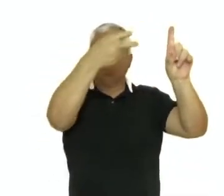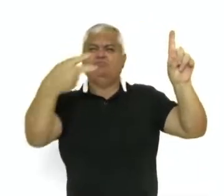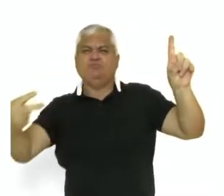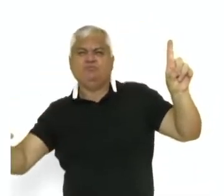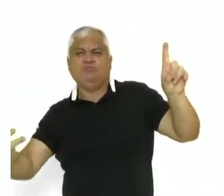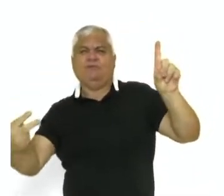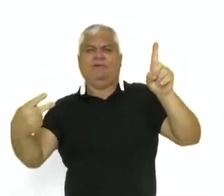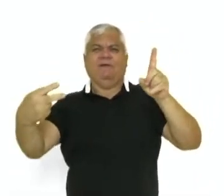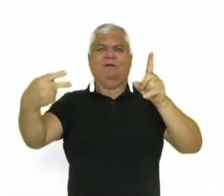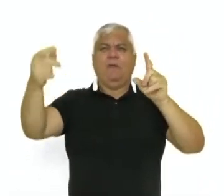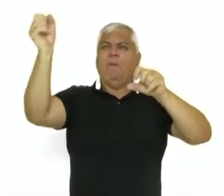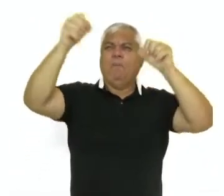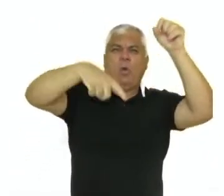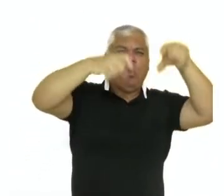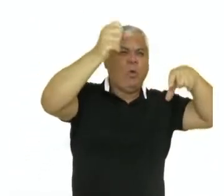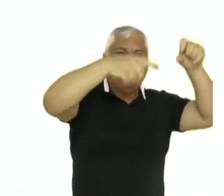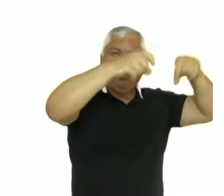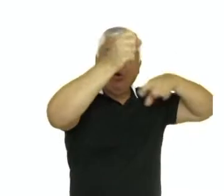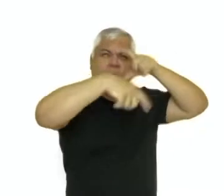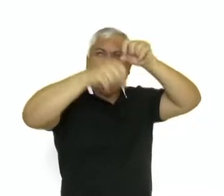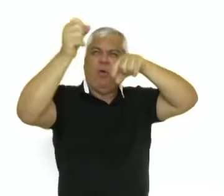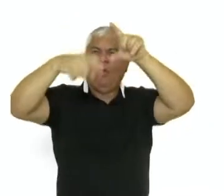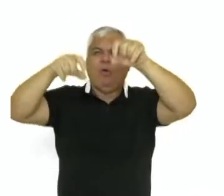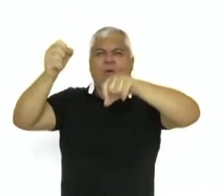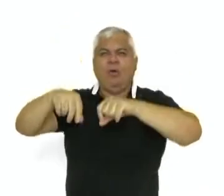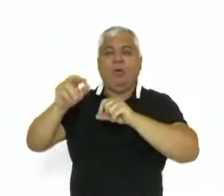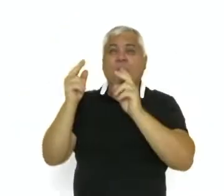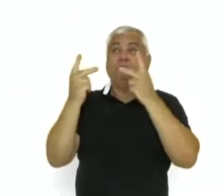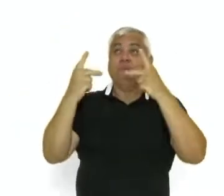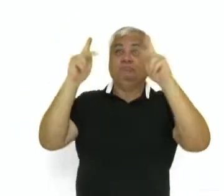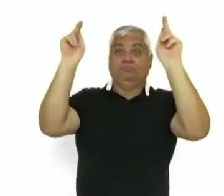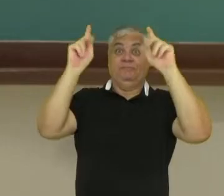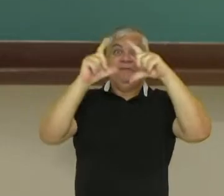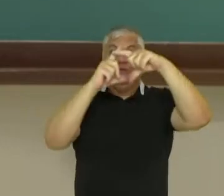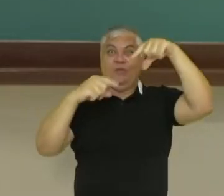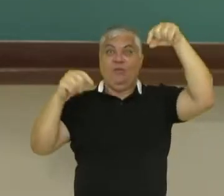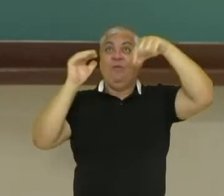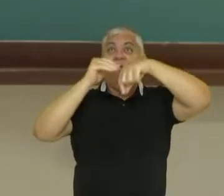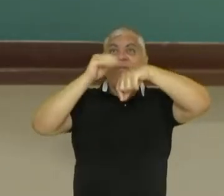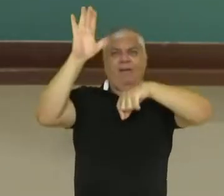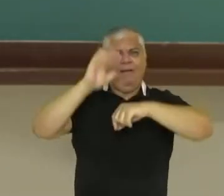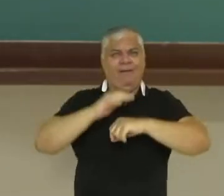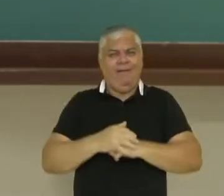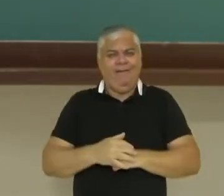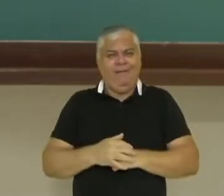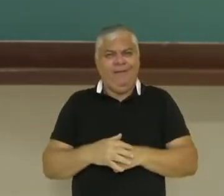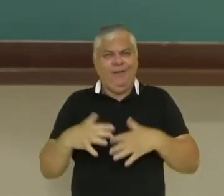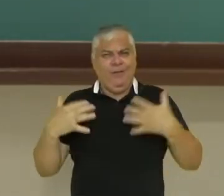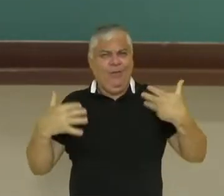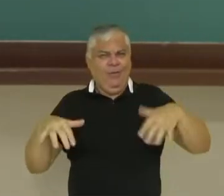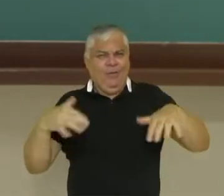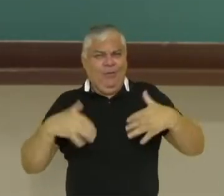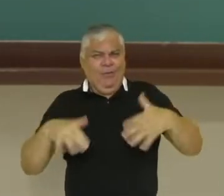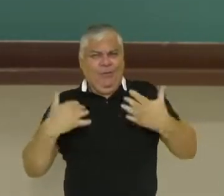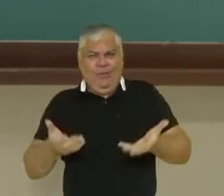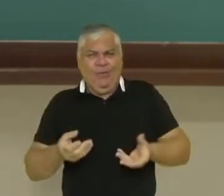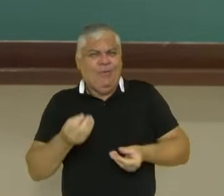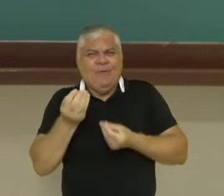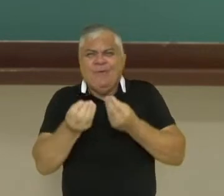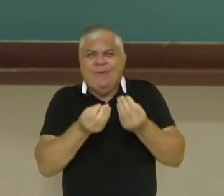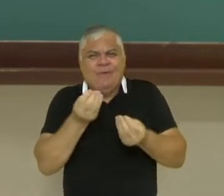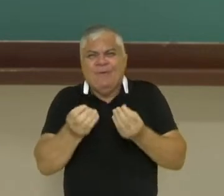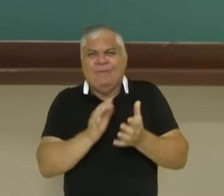fenômenos atmosféricos, os chamados sublunares. Veja que doido, né? Veja que algumas palavras foram